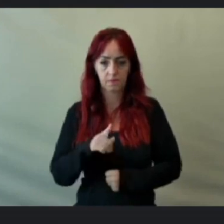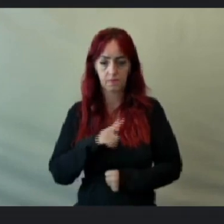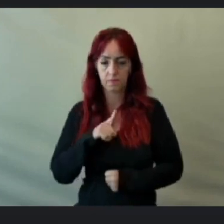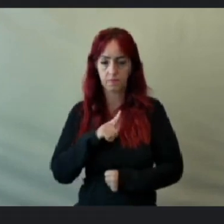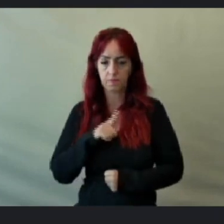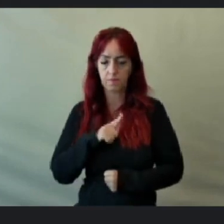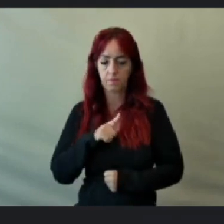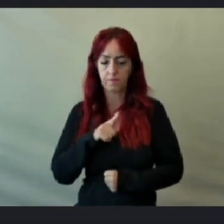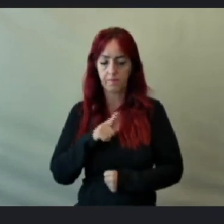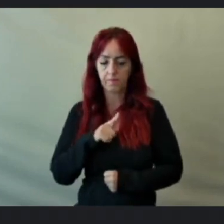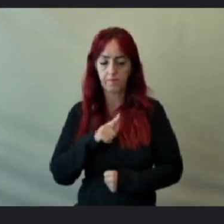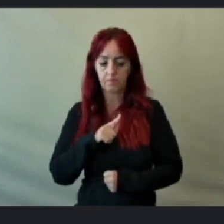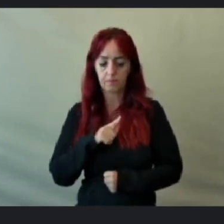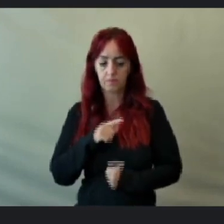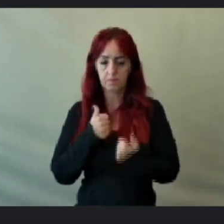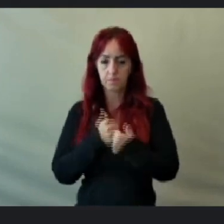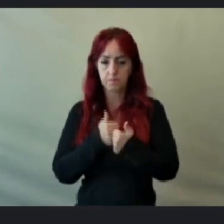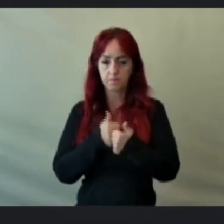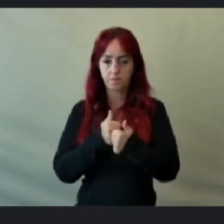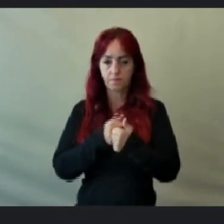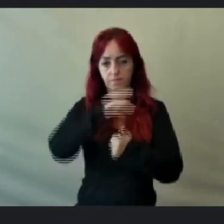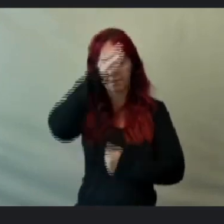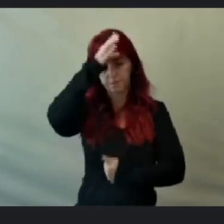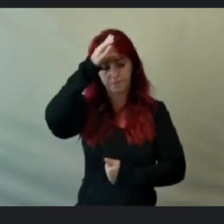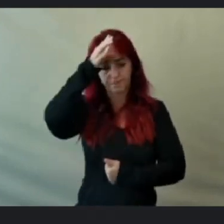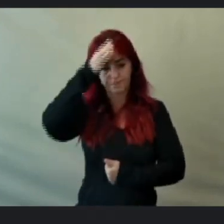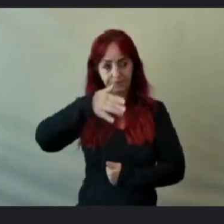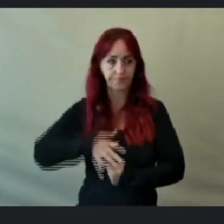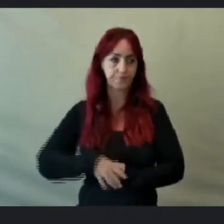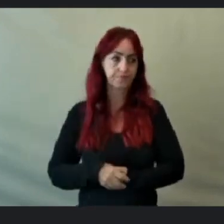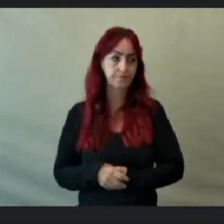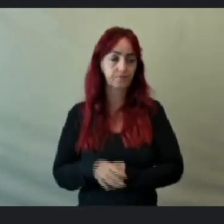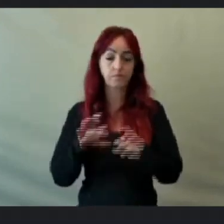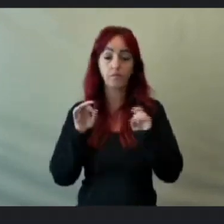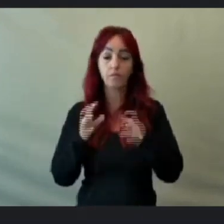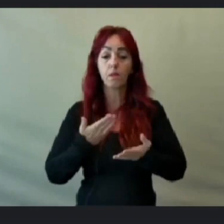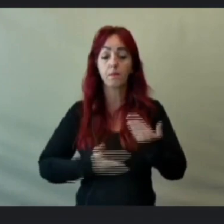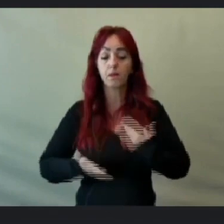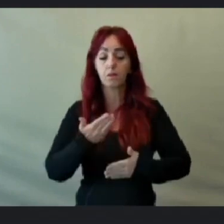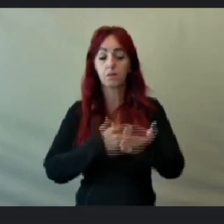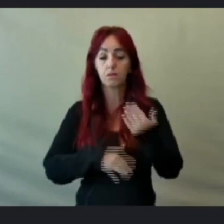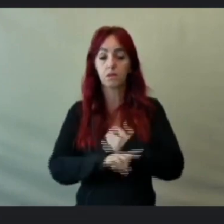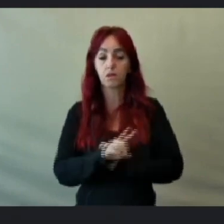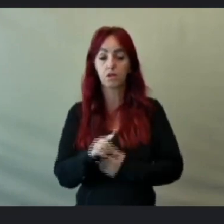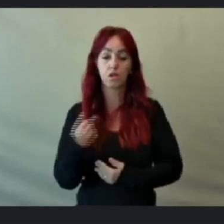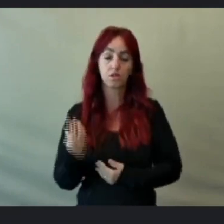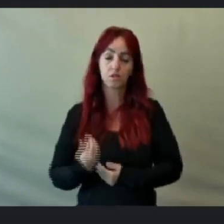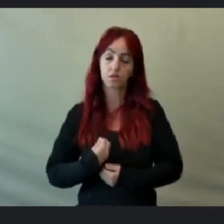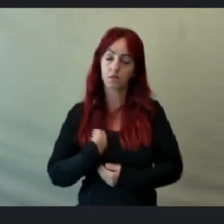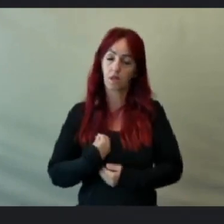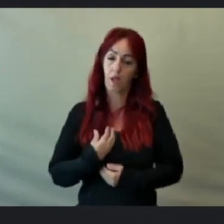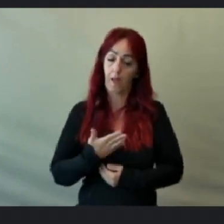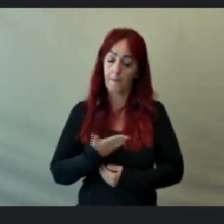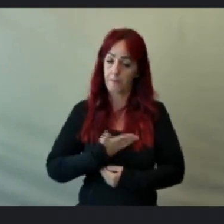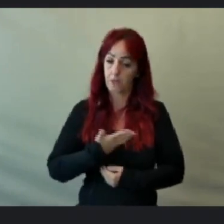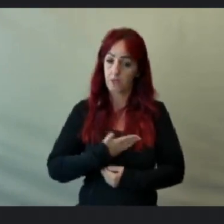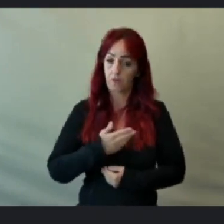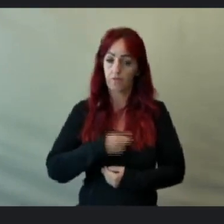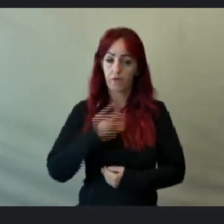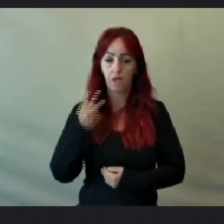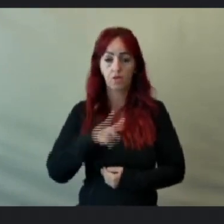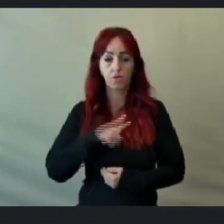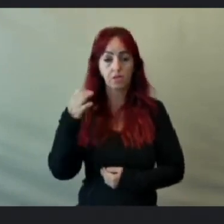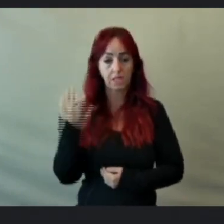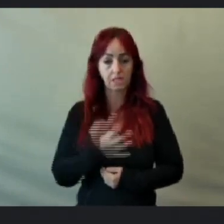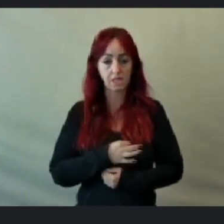mas presidencialmente, só para compartilhar com todos os nossos colegas vereadores aqui. Eu tenho certeza que todos vocês que